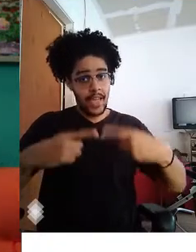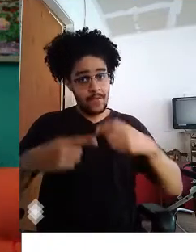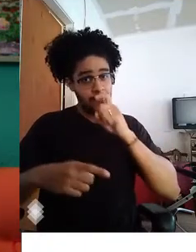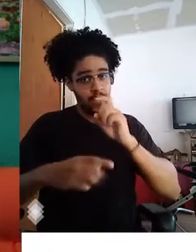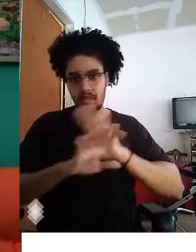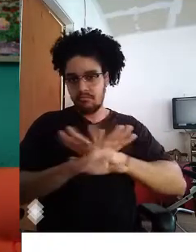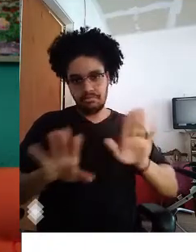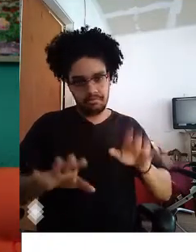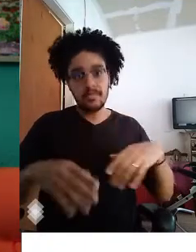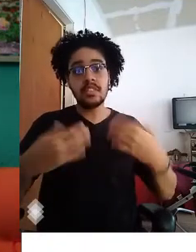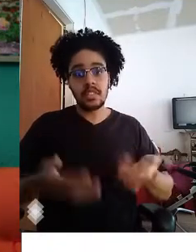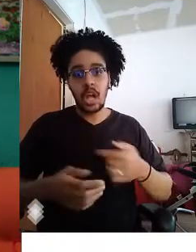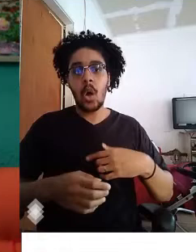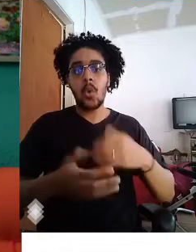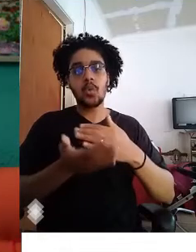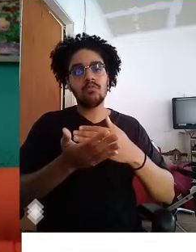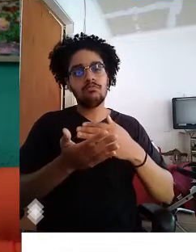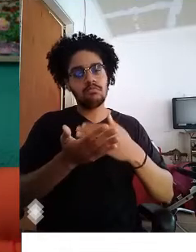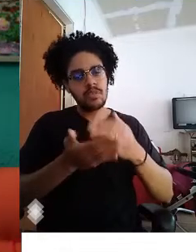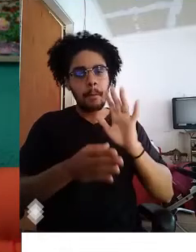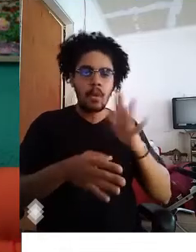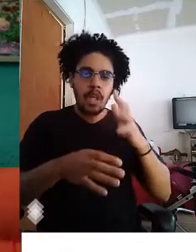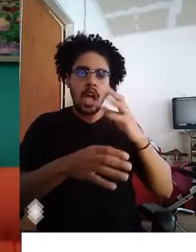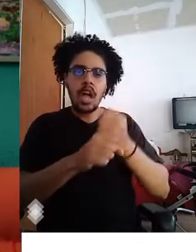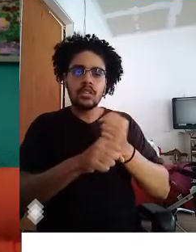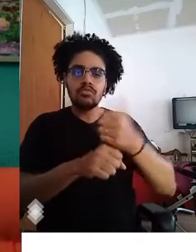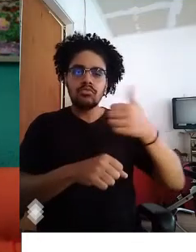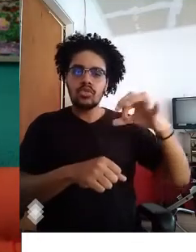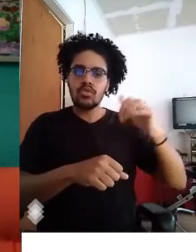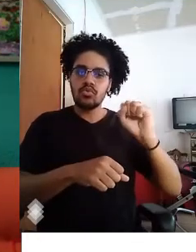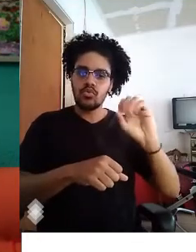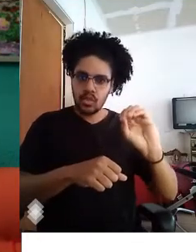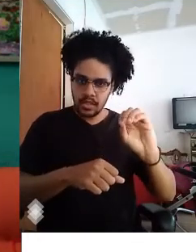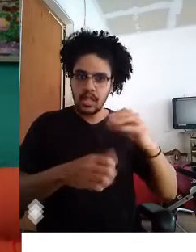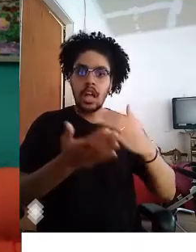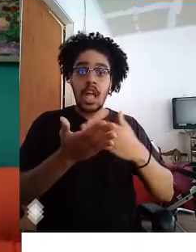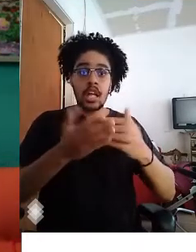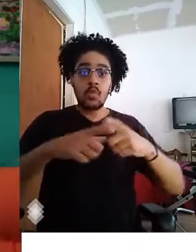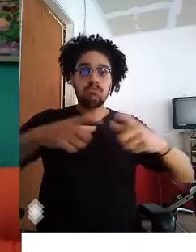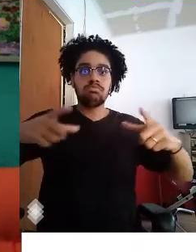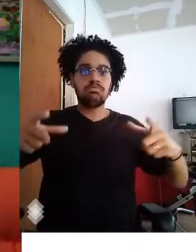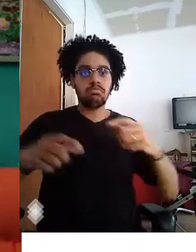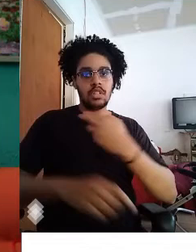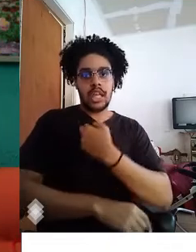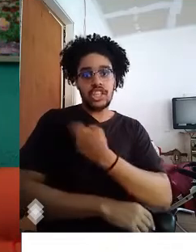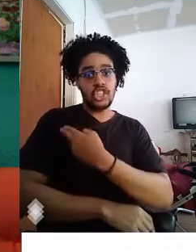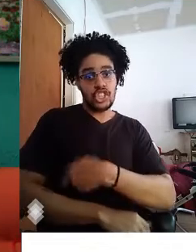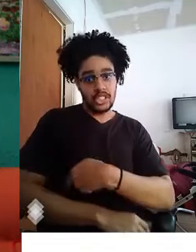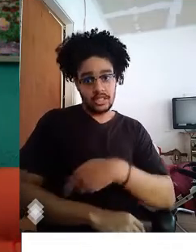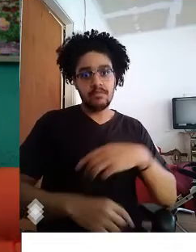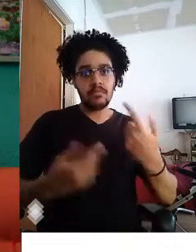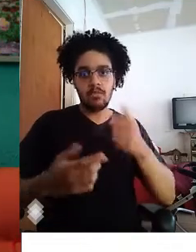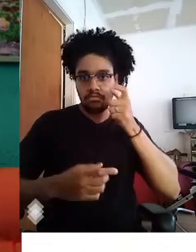Entretanto, principalmente a partir dos anos 80, houve um forte crescimento da China. E aqui tem um